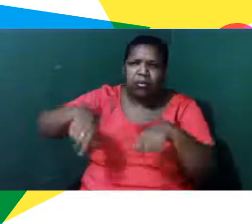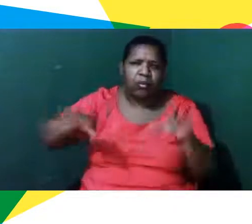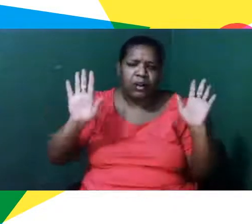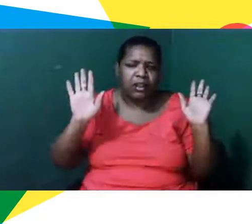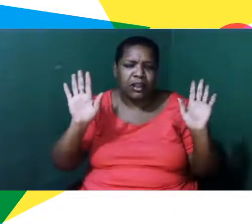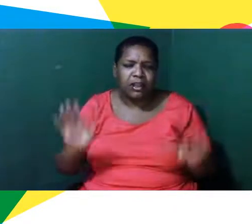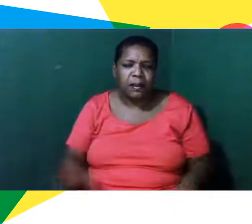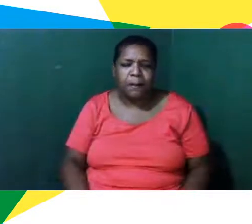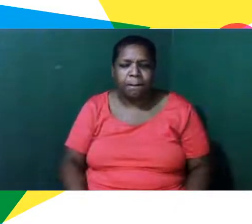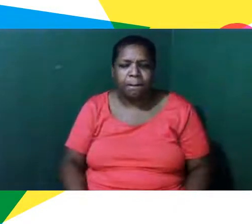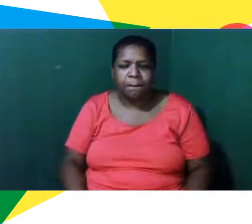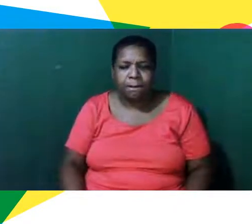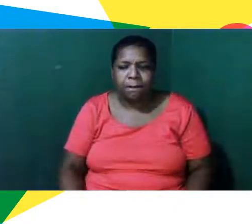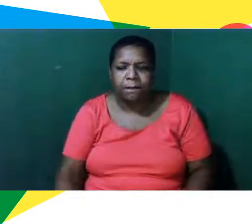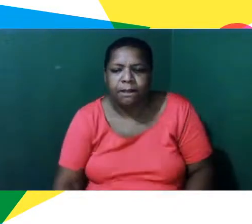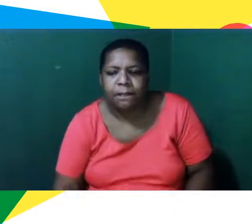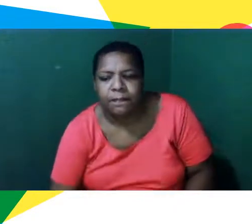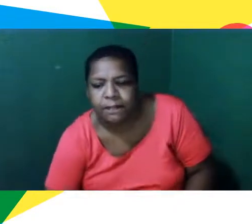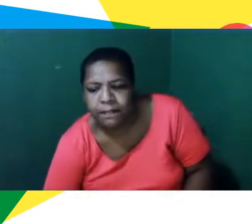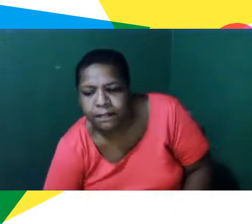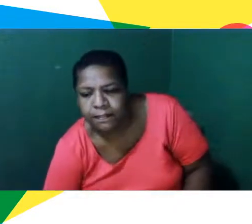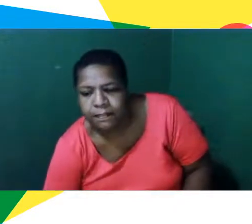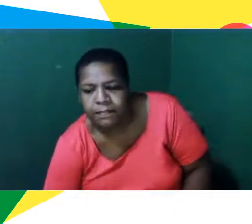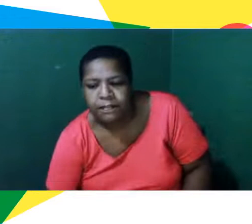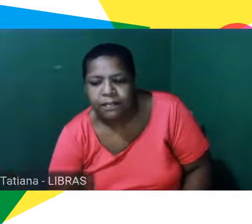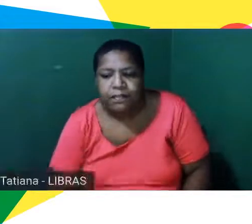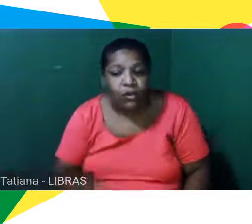Leonardo a gente tem alguma dúvida